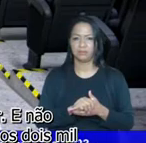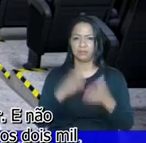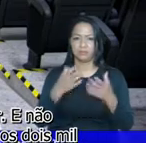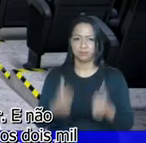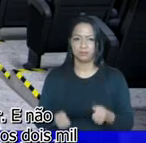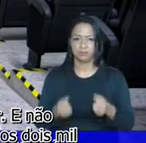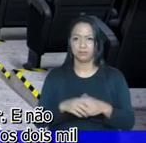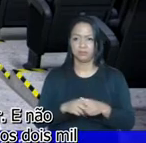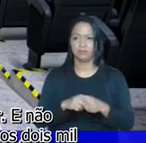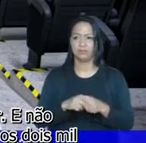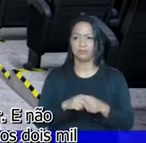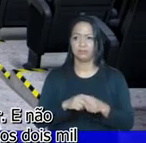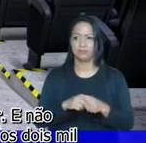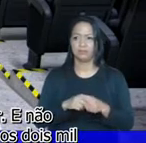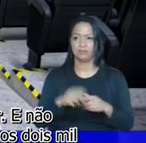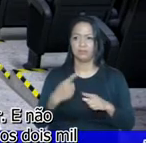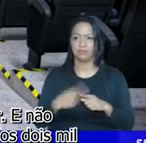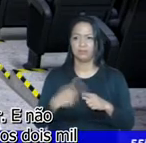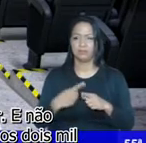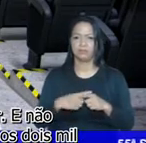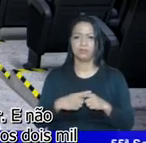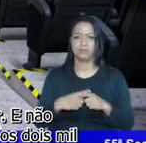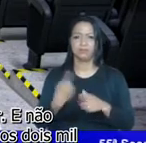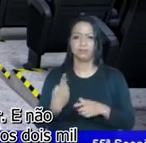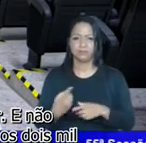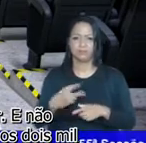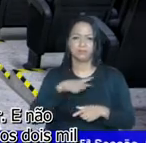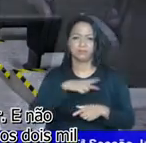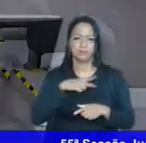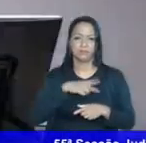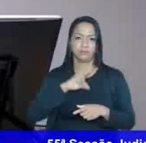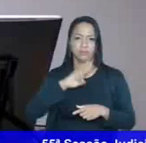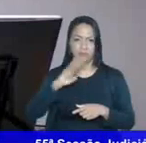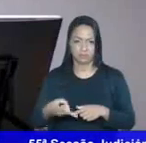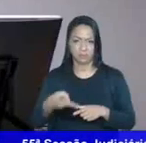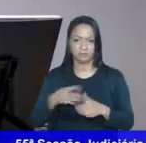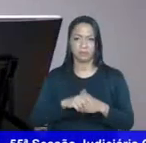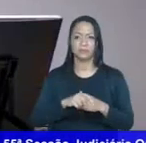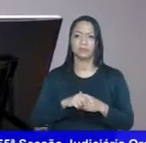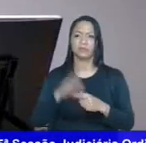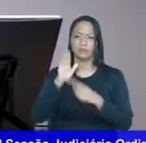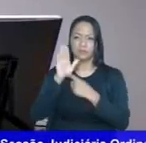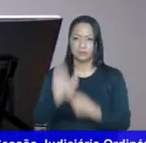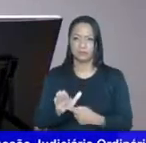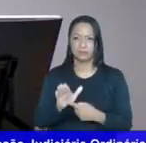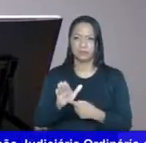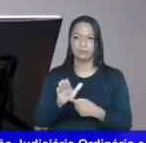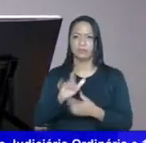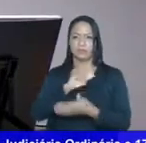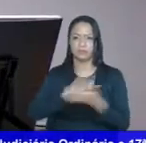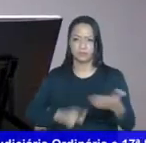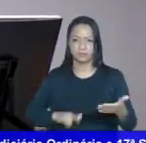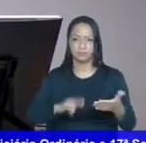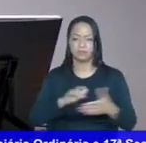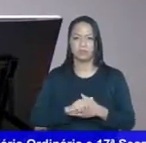e não aprovar com ressalvas, porque a única particularidade era os 2.000, e ele apresentou a